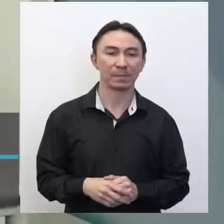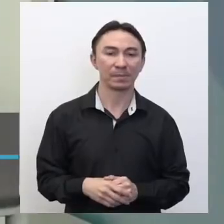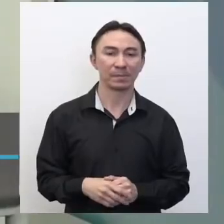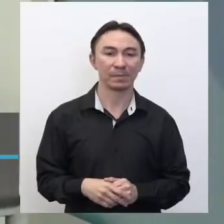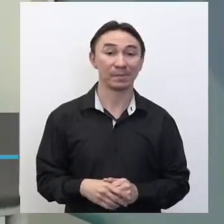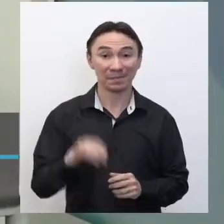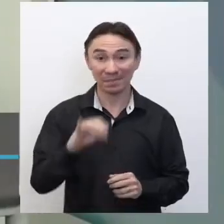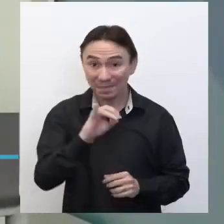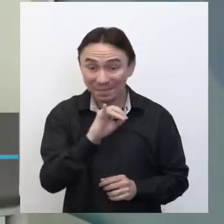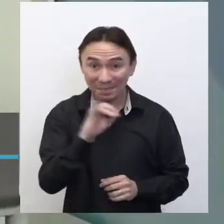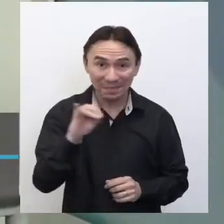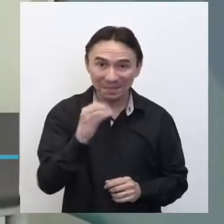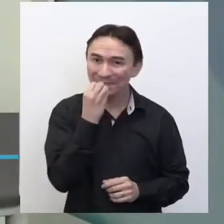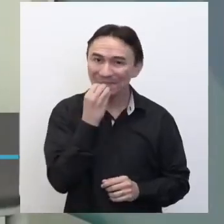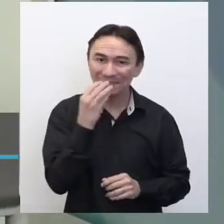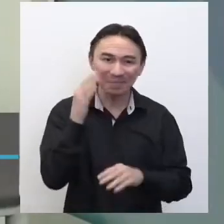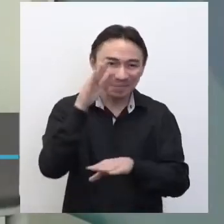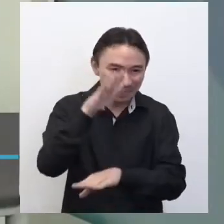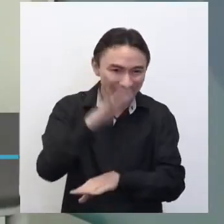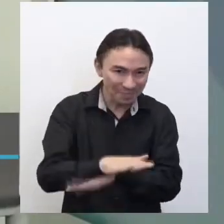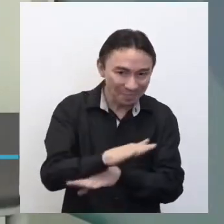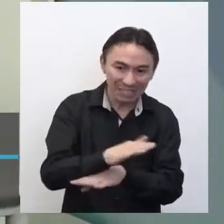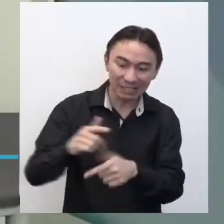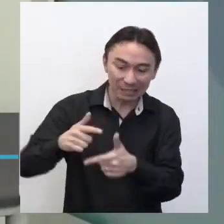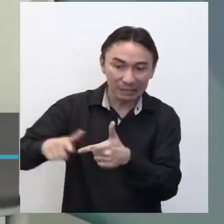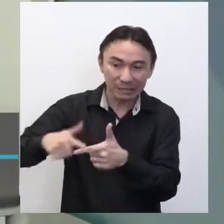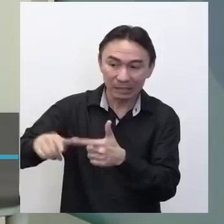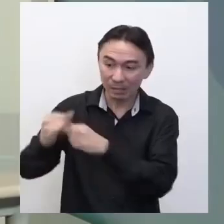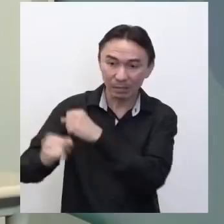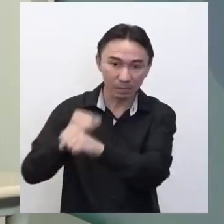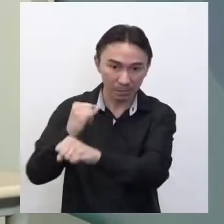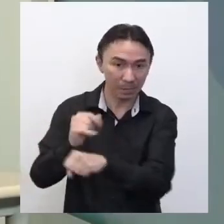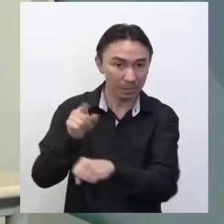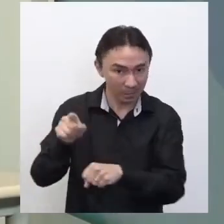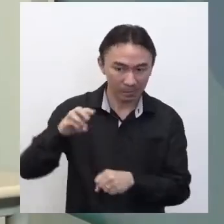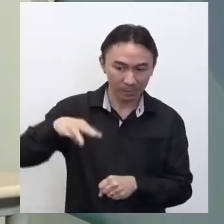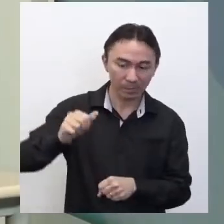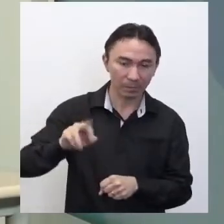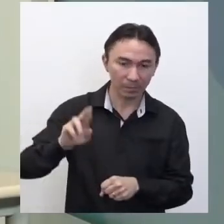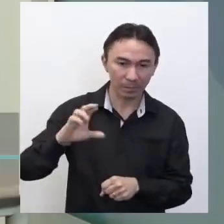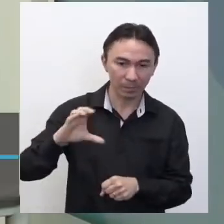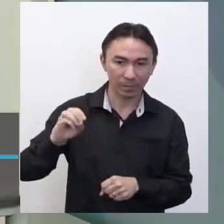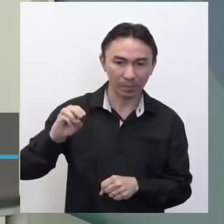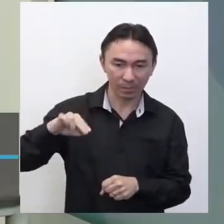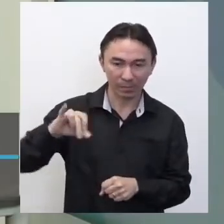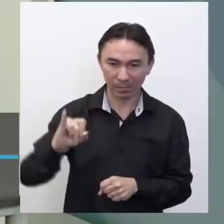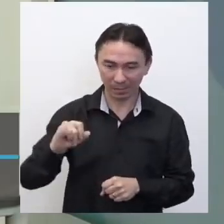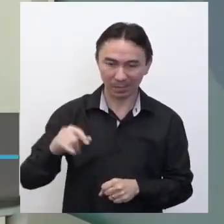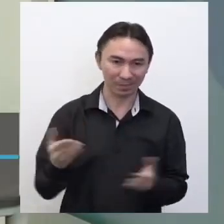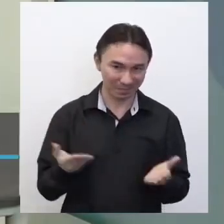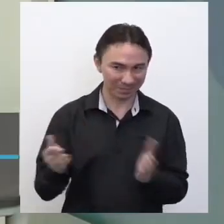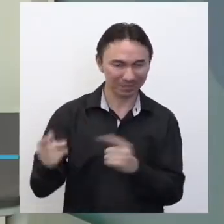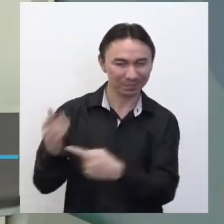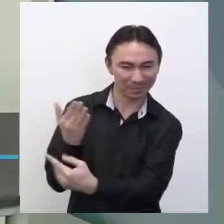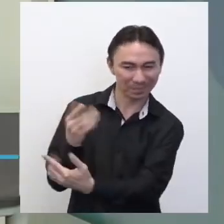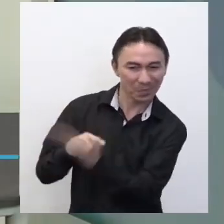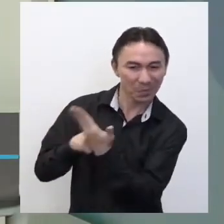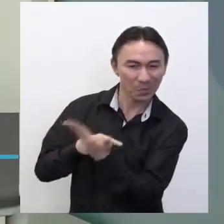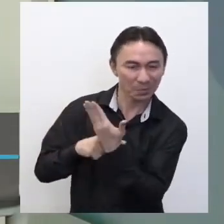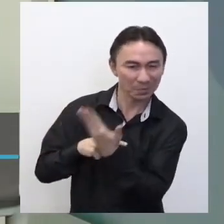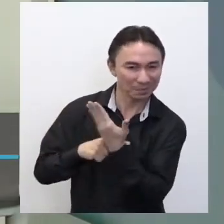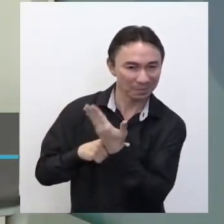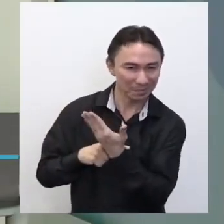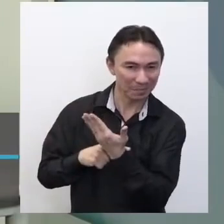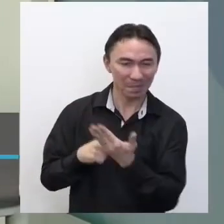Oi, gente, boa tarde. A gente teve um probleminha de conexão com o Marconi, que é o nosso moderador hoje. E, na verdade, ele